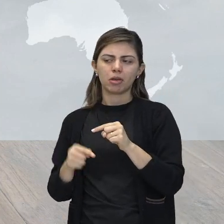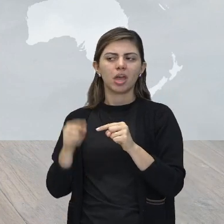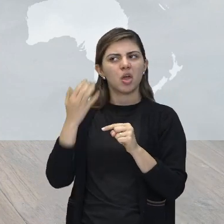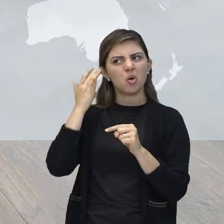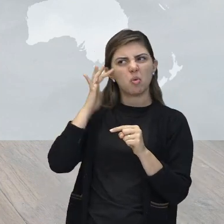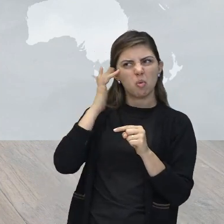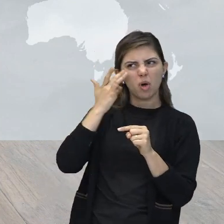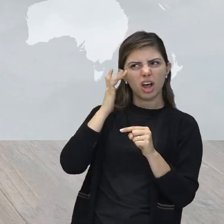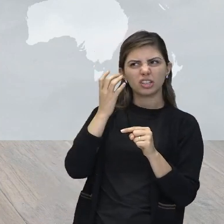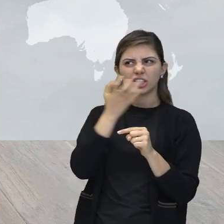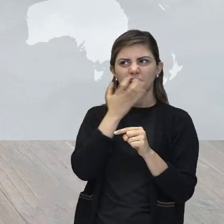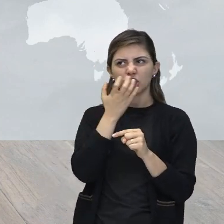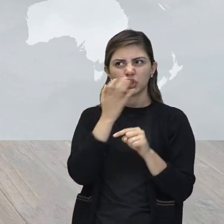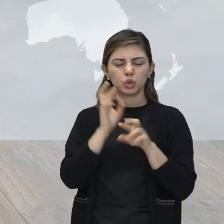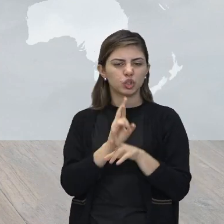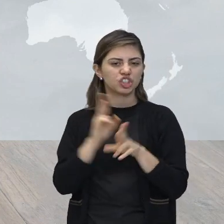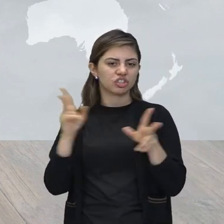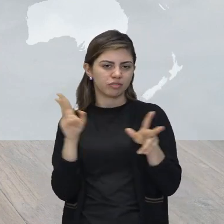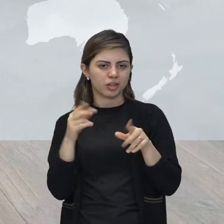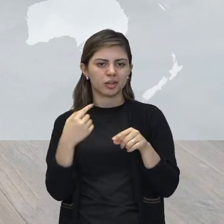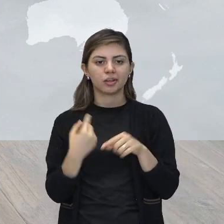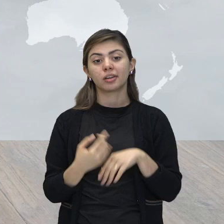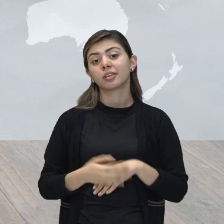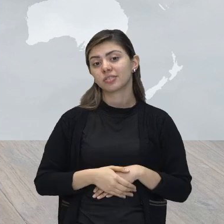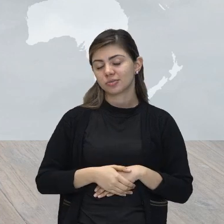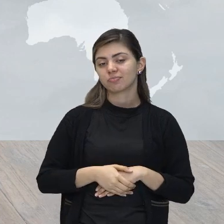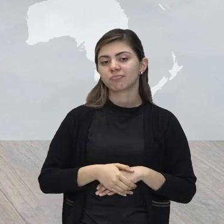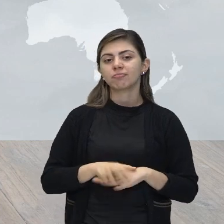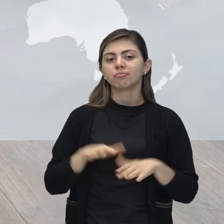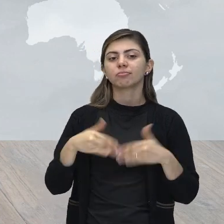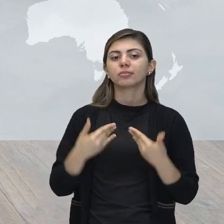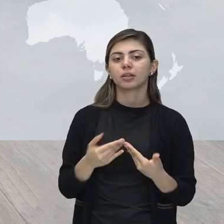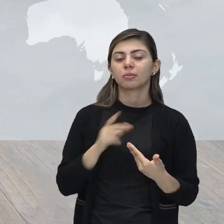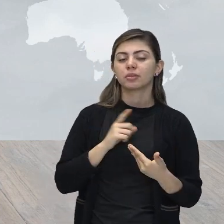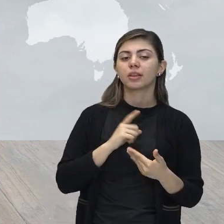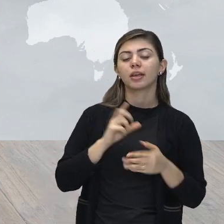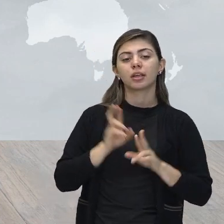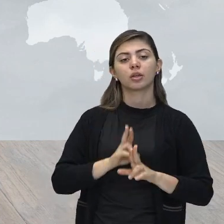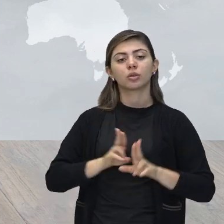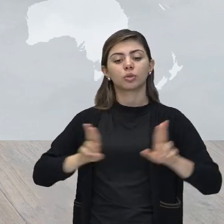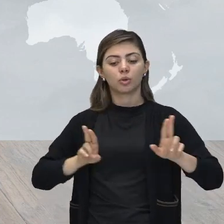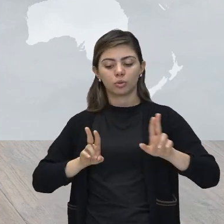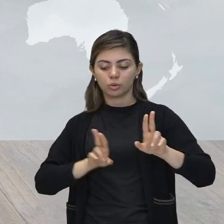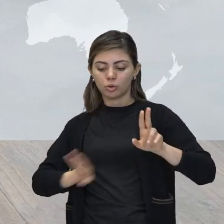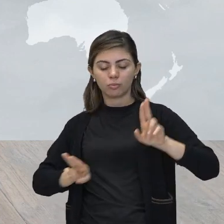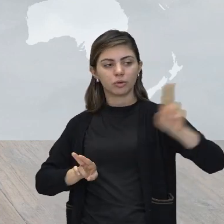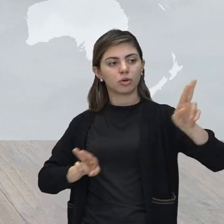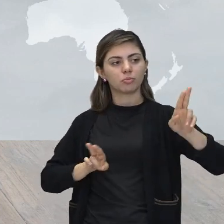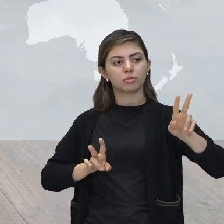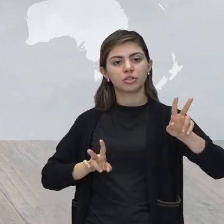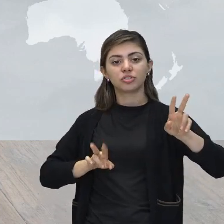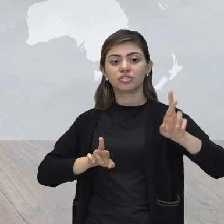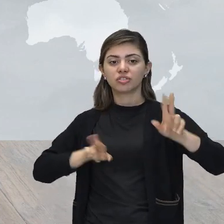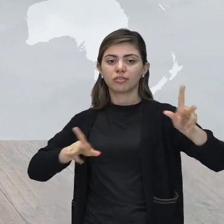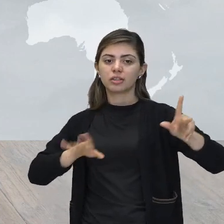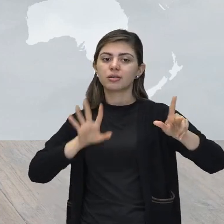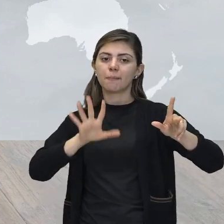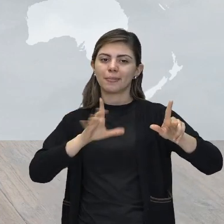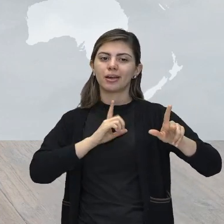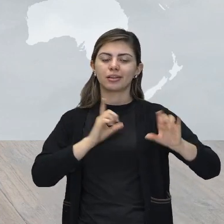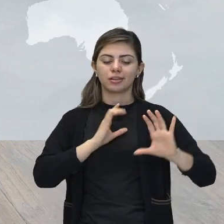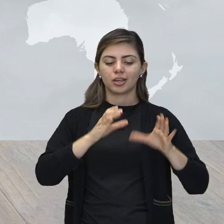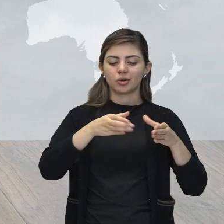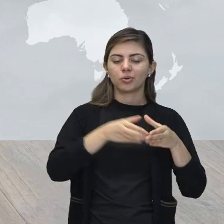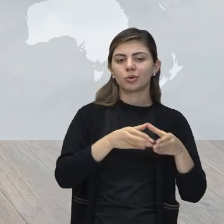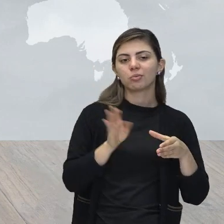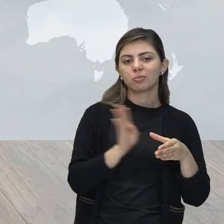só porque nós estamos ouvindo o nome deles, né, diferentes. Mas aí é que entra a classificação biológica,